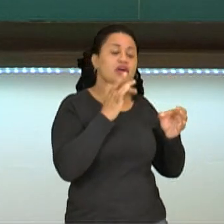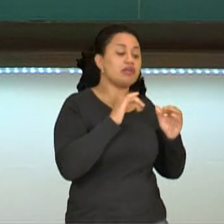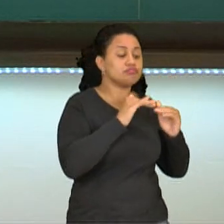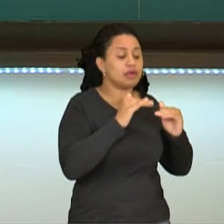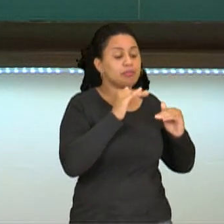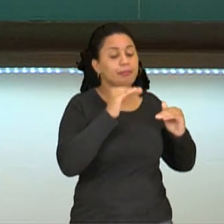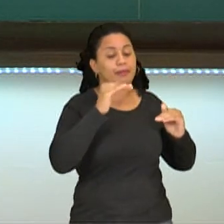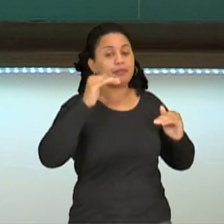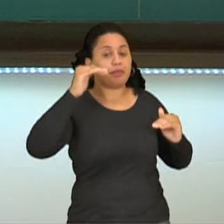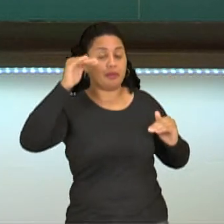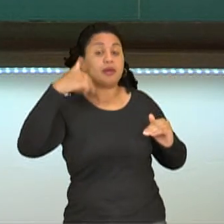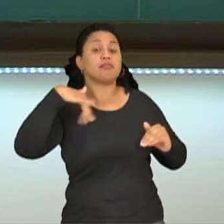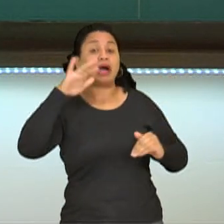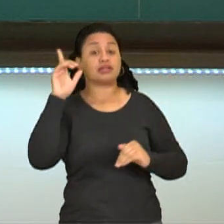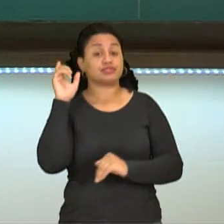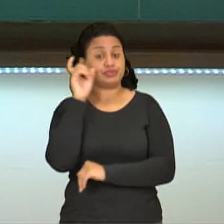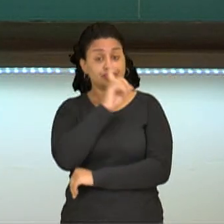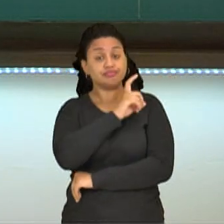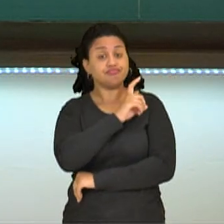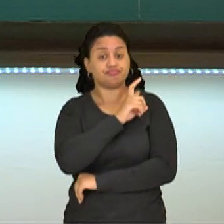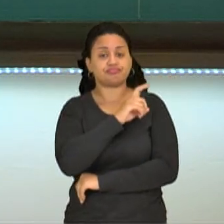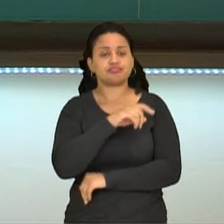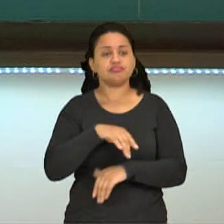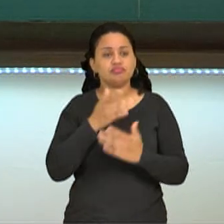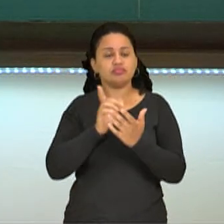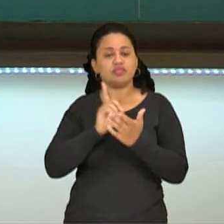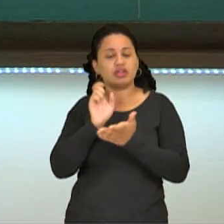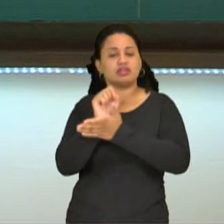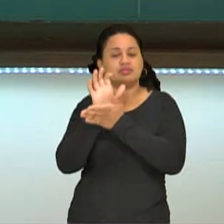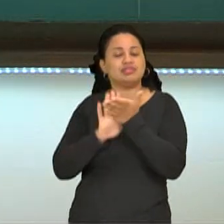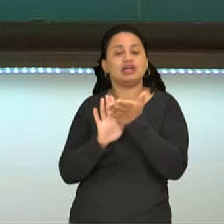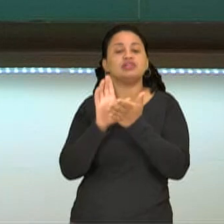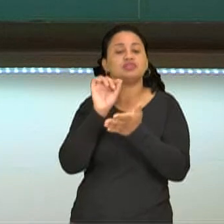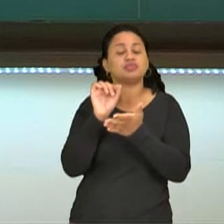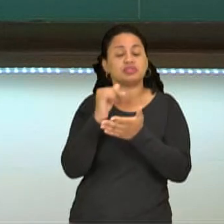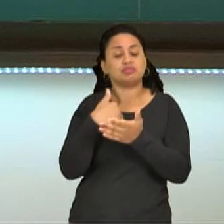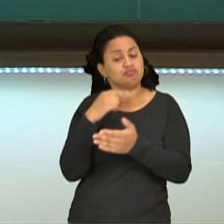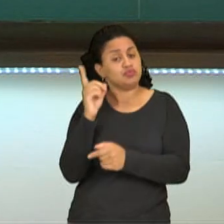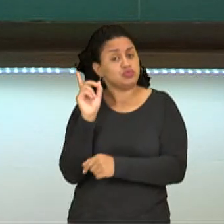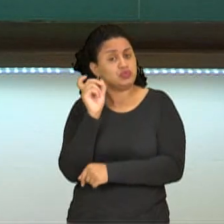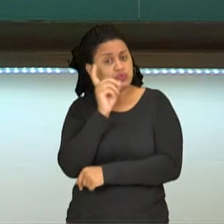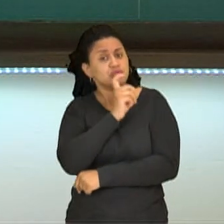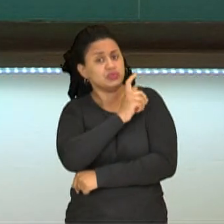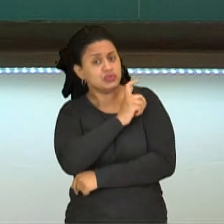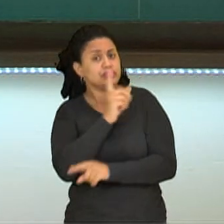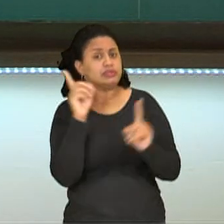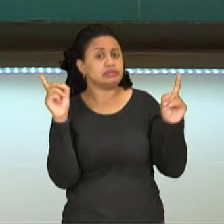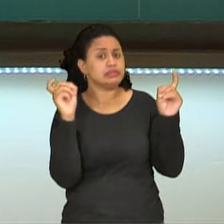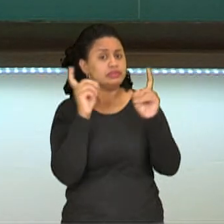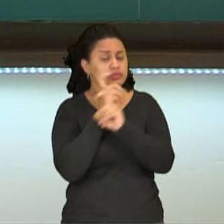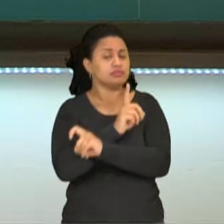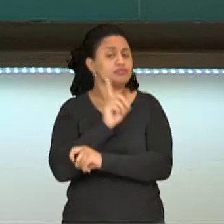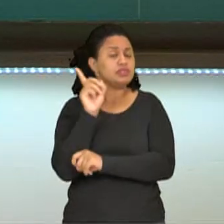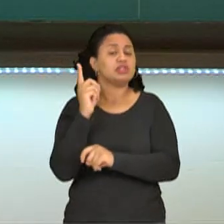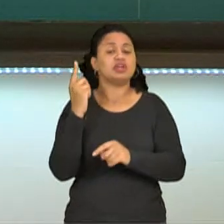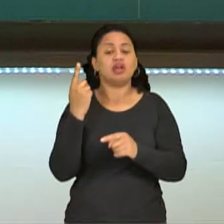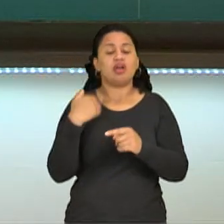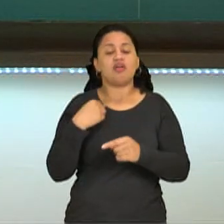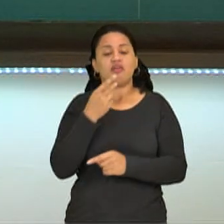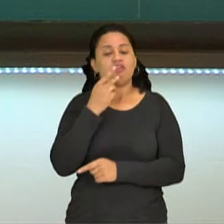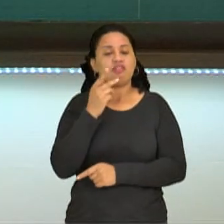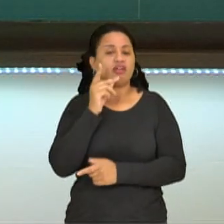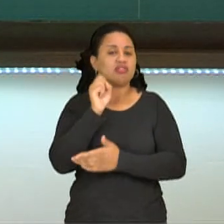vamos aumentando a dificuldade. Nesse caso aqui, já é um exercício de uma dificuldade bastante interessante. Eu chamo